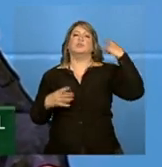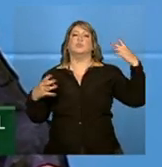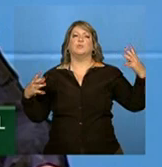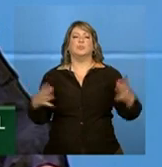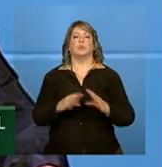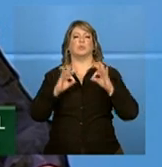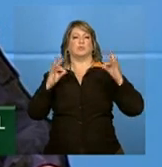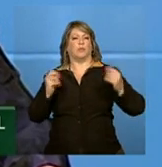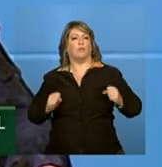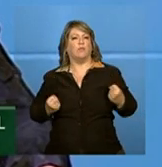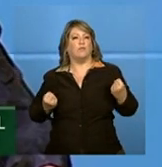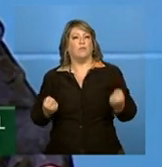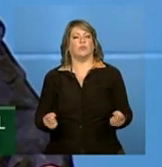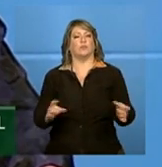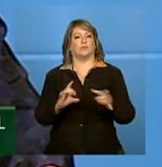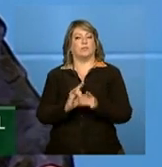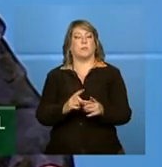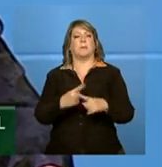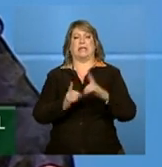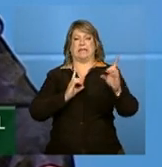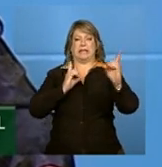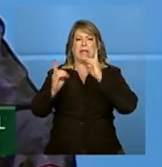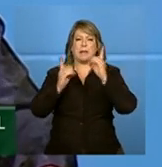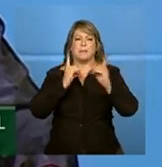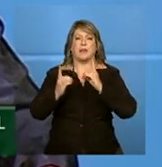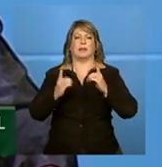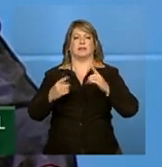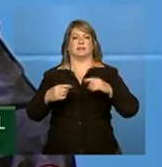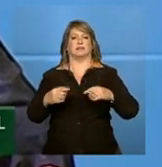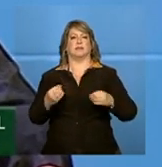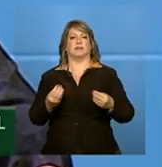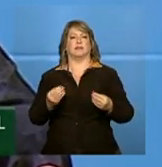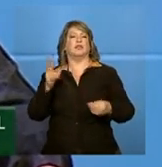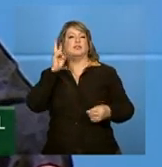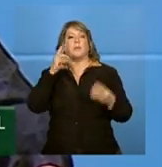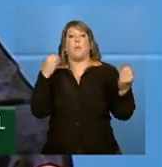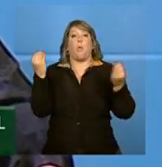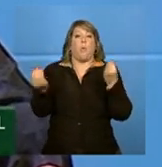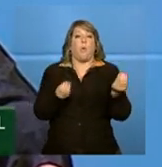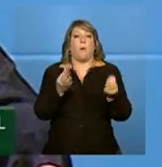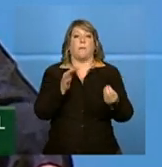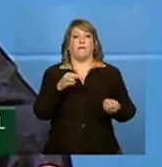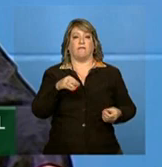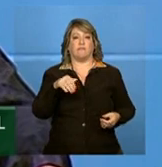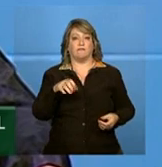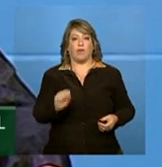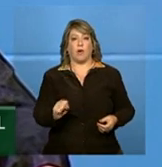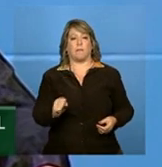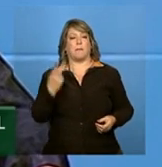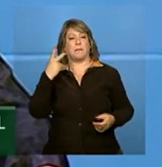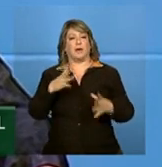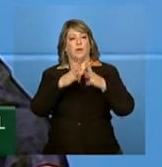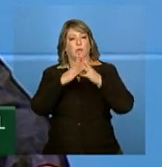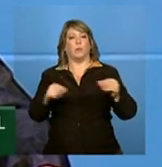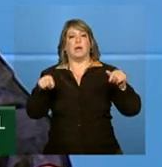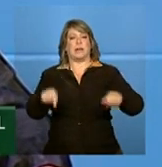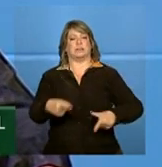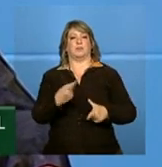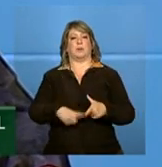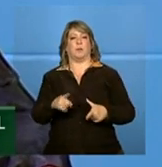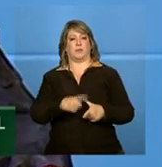grande essência do debate sobre formas sustentáveis de eliminar o trabalho infantil.